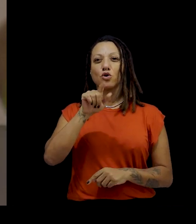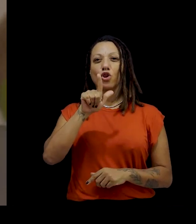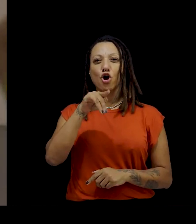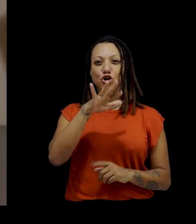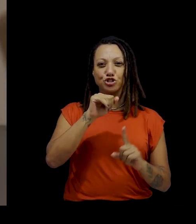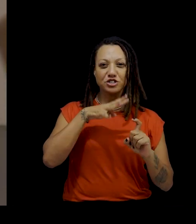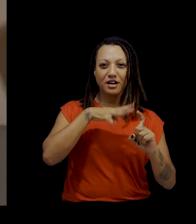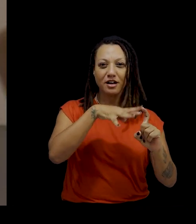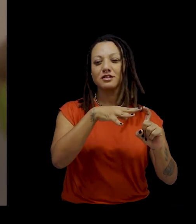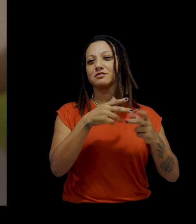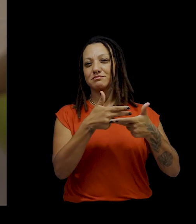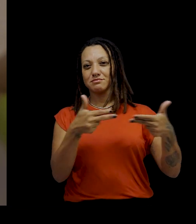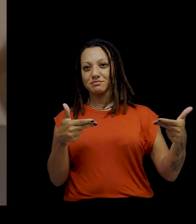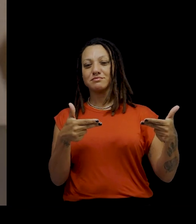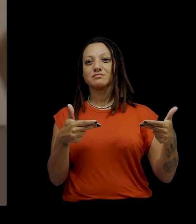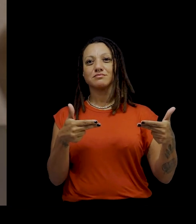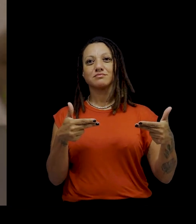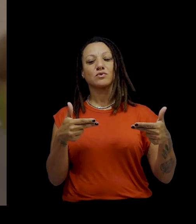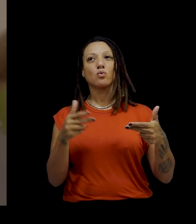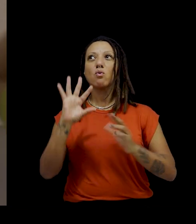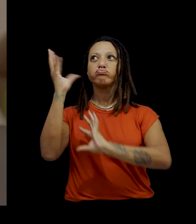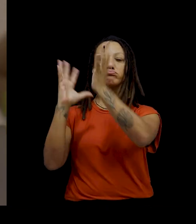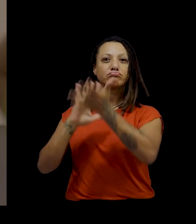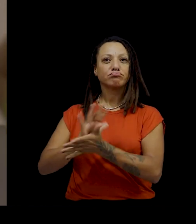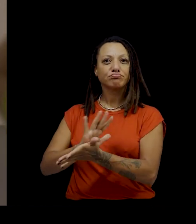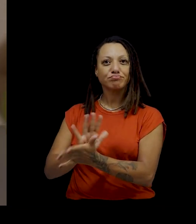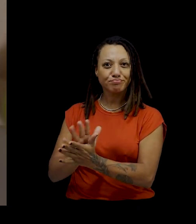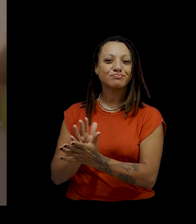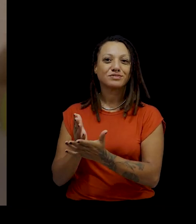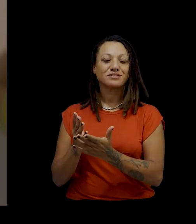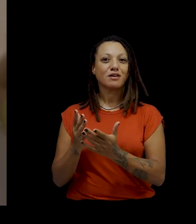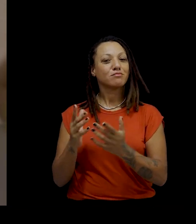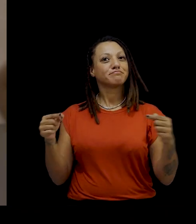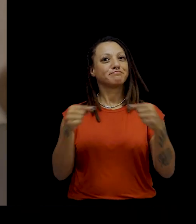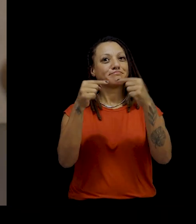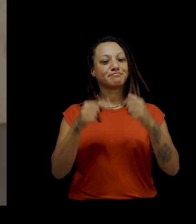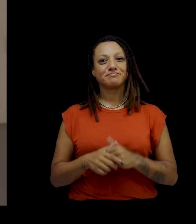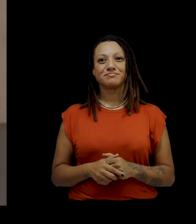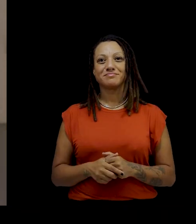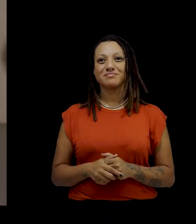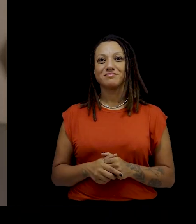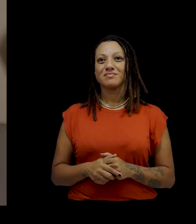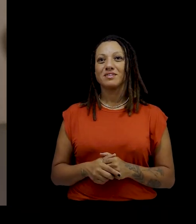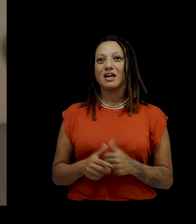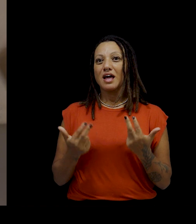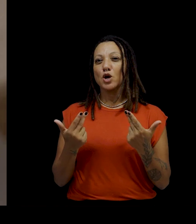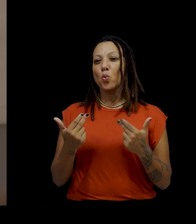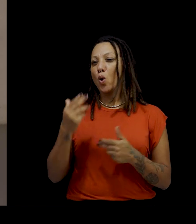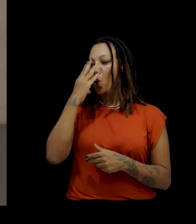com, enfim, desastres ambientais e... Começou ali no lobisomem, mas já acho que contou um pouco foi assim